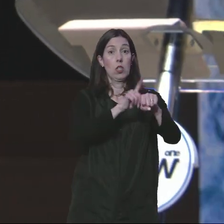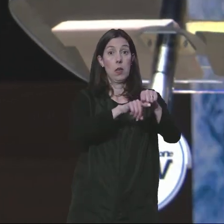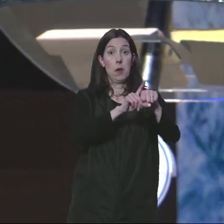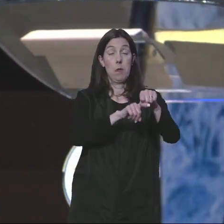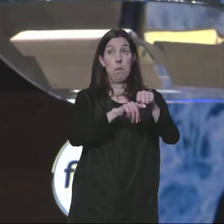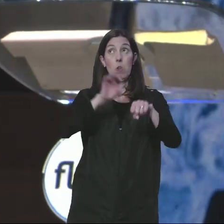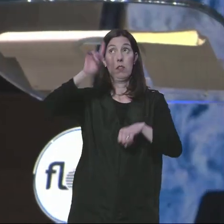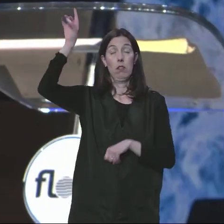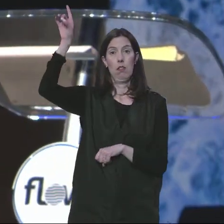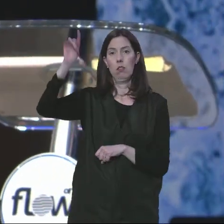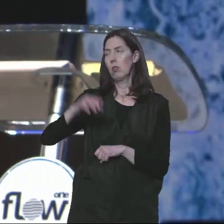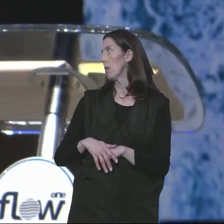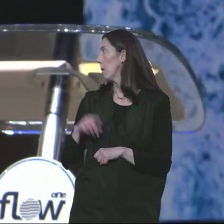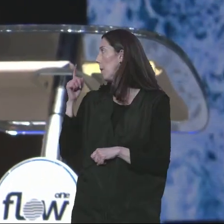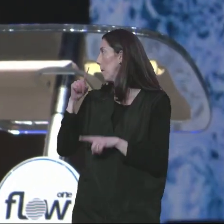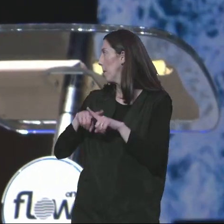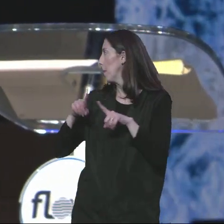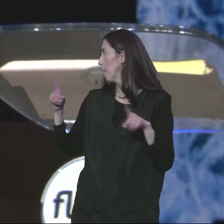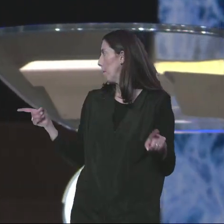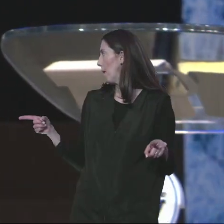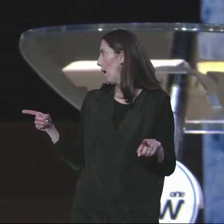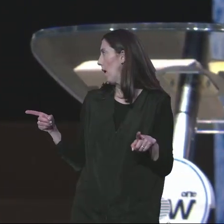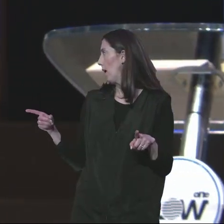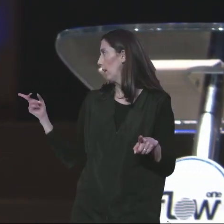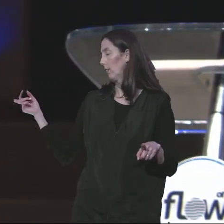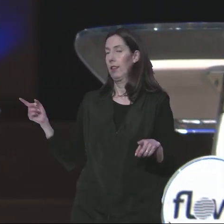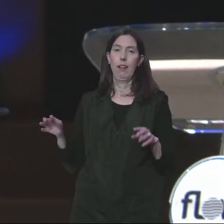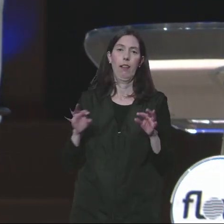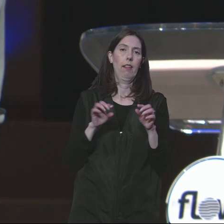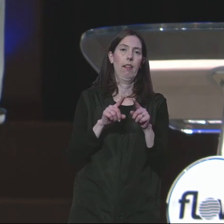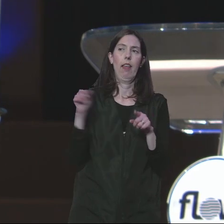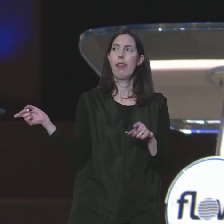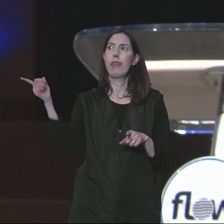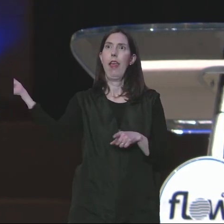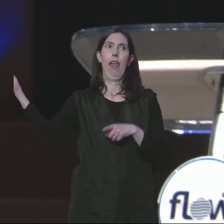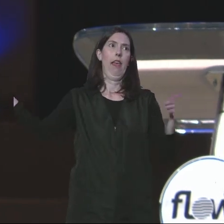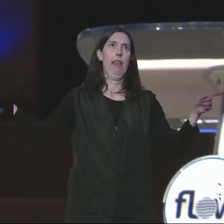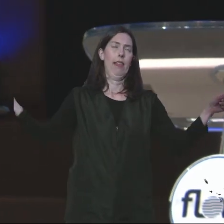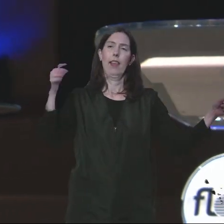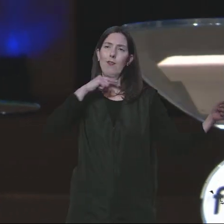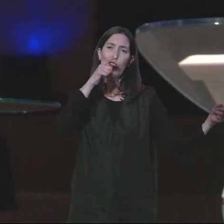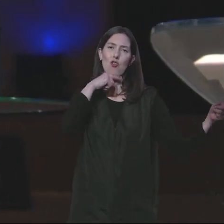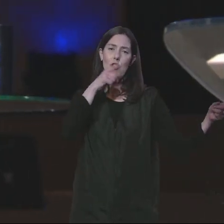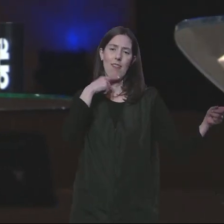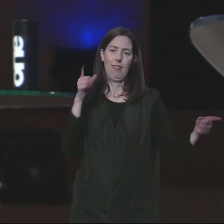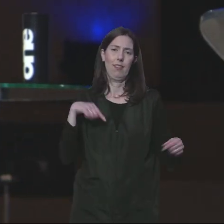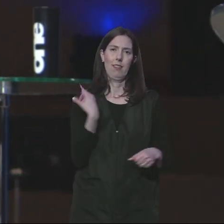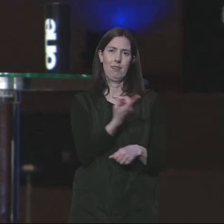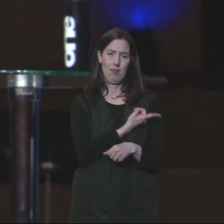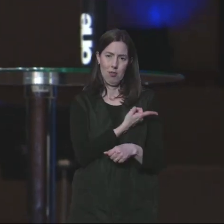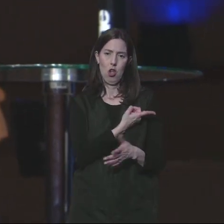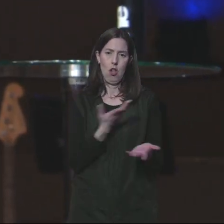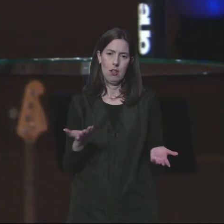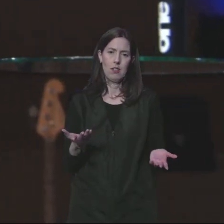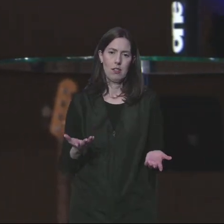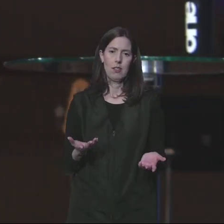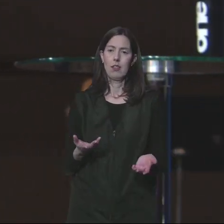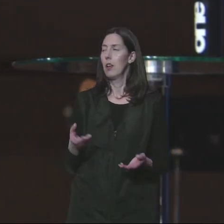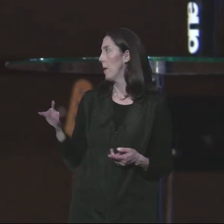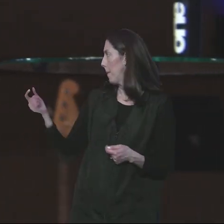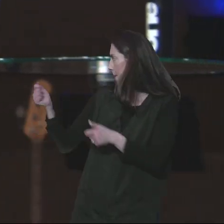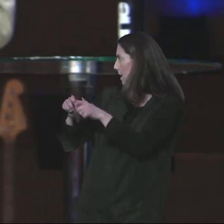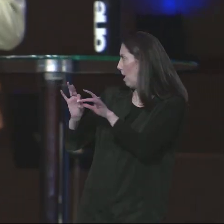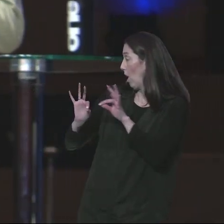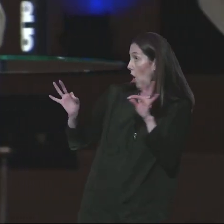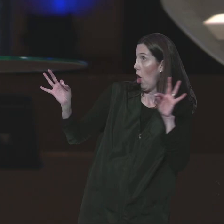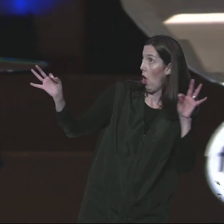de Deus. Só que, óbvio, a gente não tinha um cabo eterno para a gente usar, tá bom? Então a gente usou o cabo mais longo que a gente